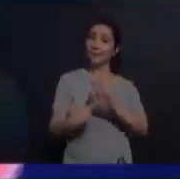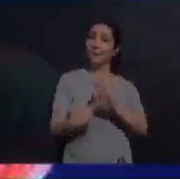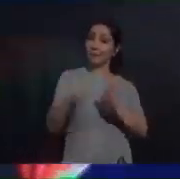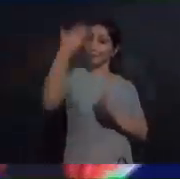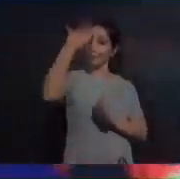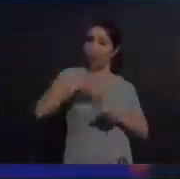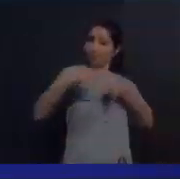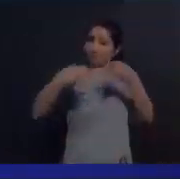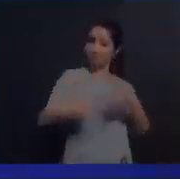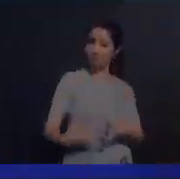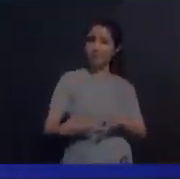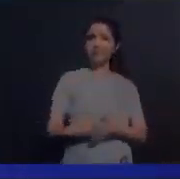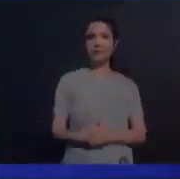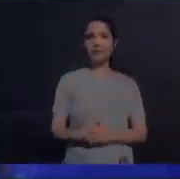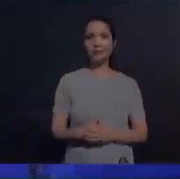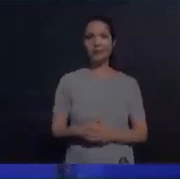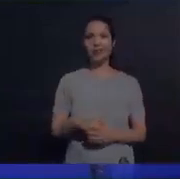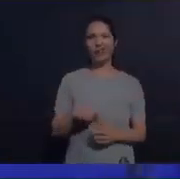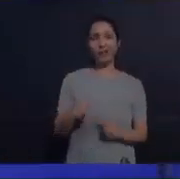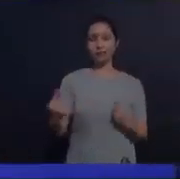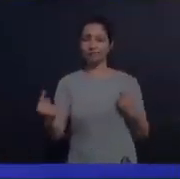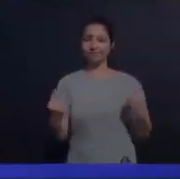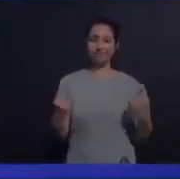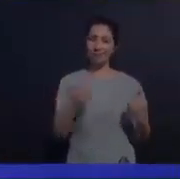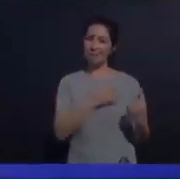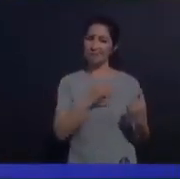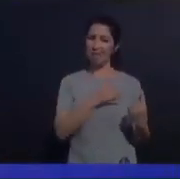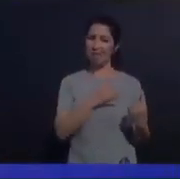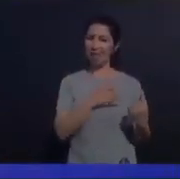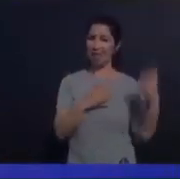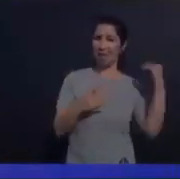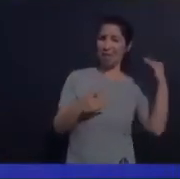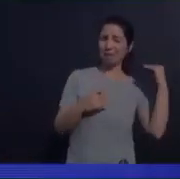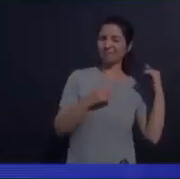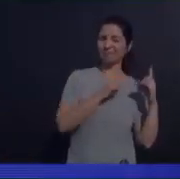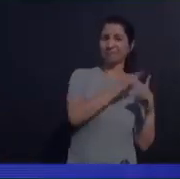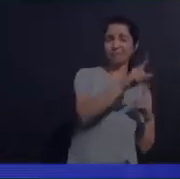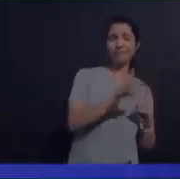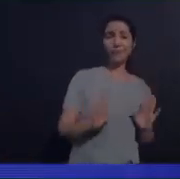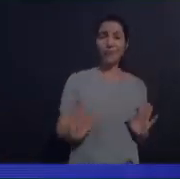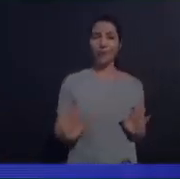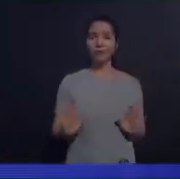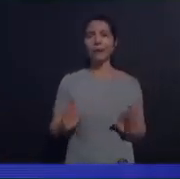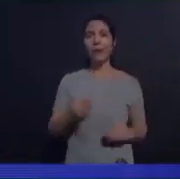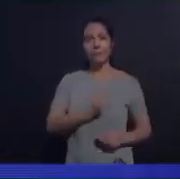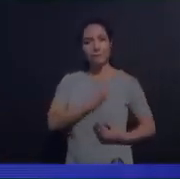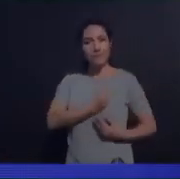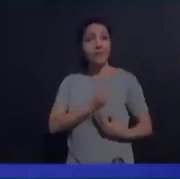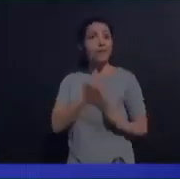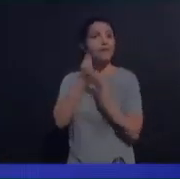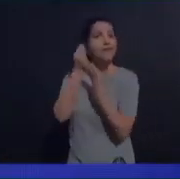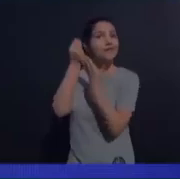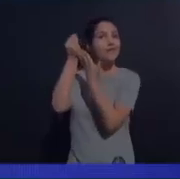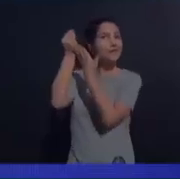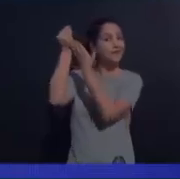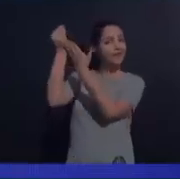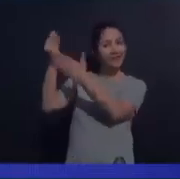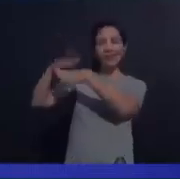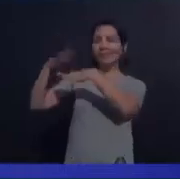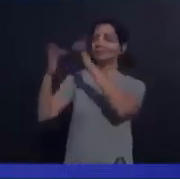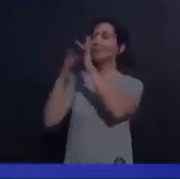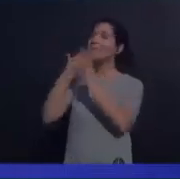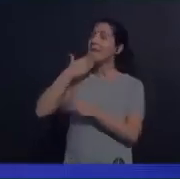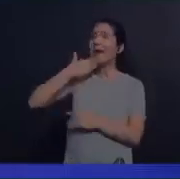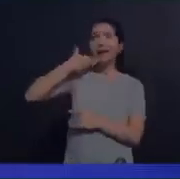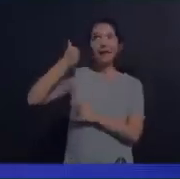nas nossas vidas, porque senão o medo vai tomar conta de nós. Entregar a minha vida para Jesus foi a melhor coisa que eu pude fazer,